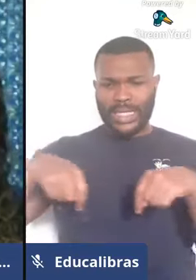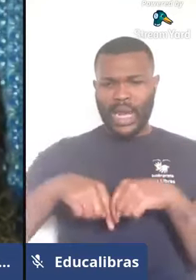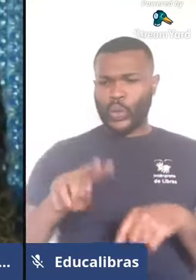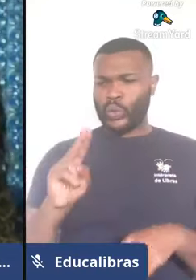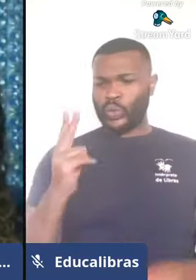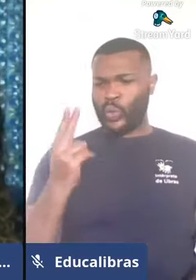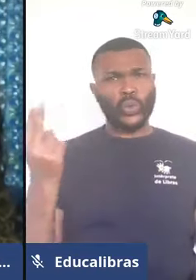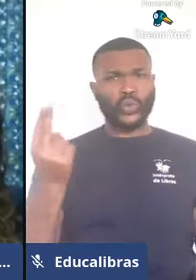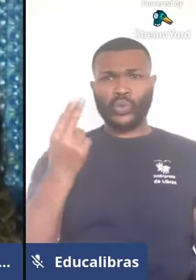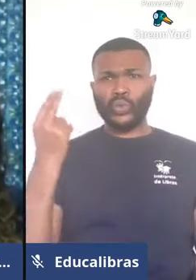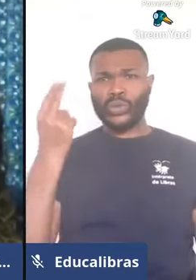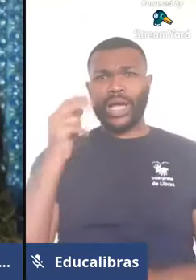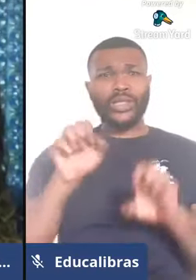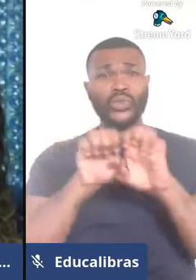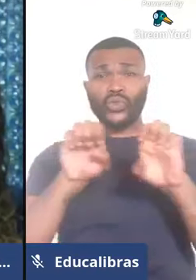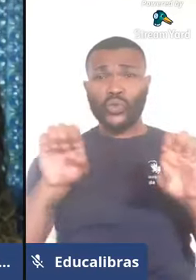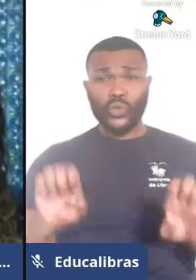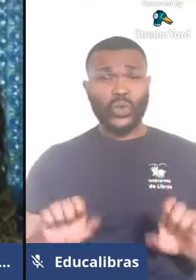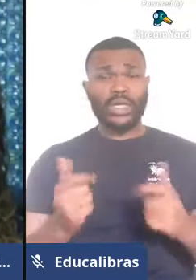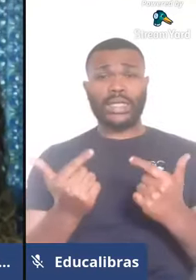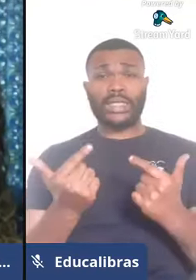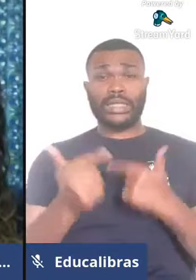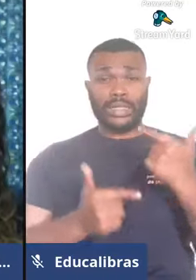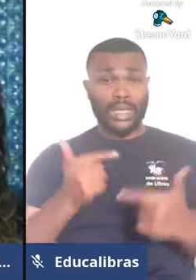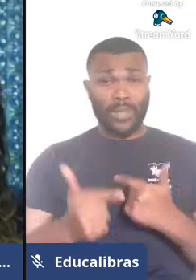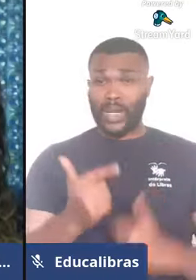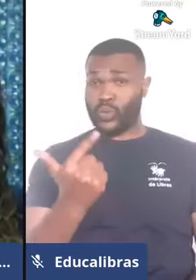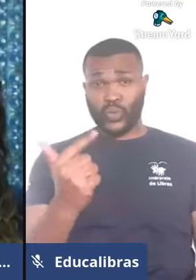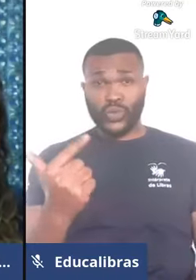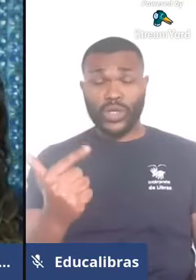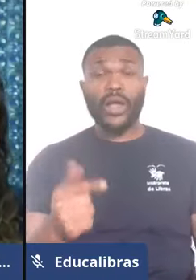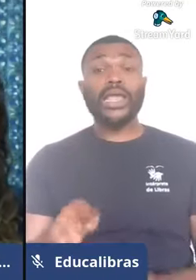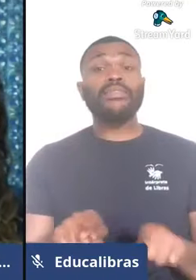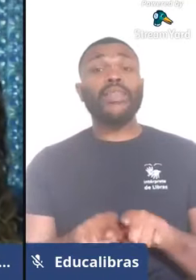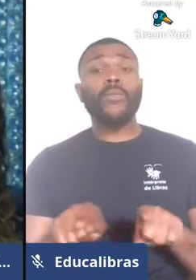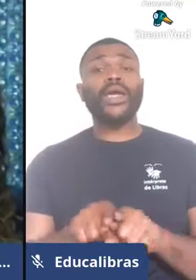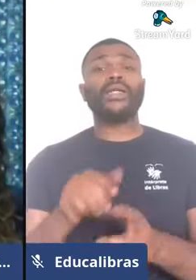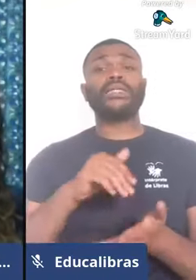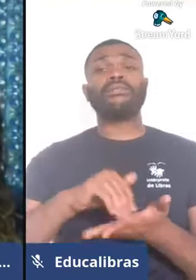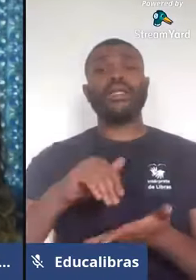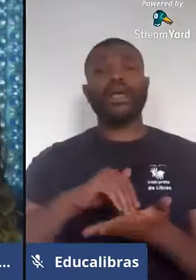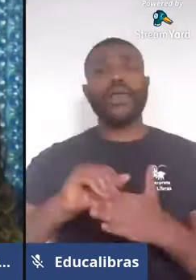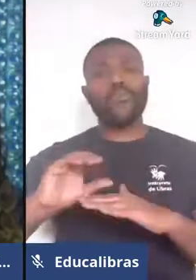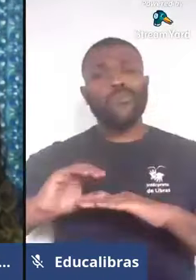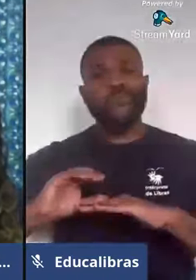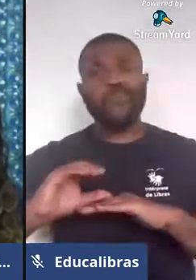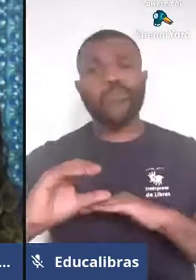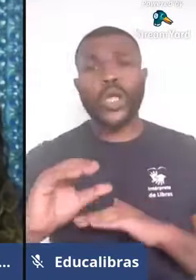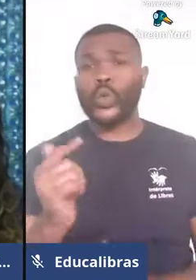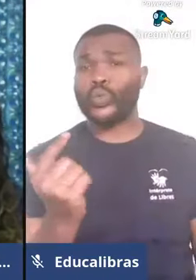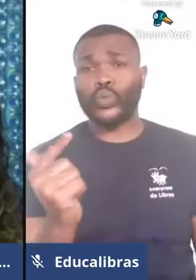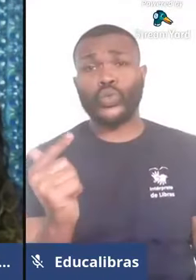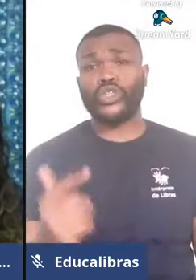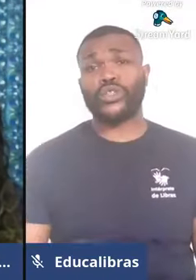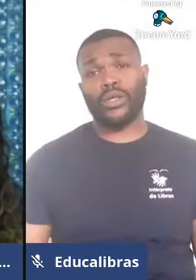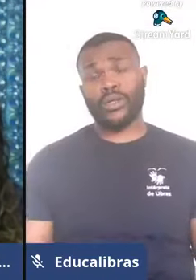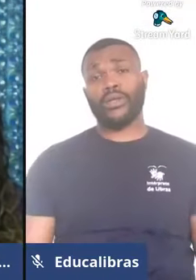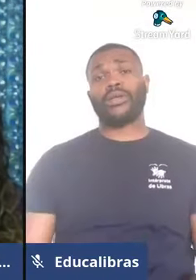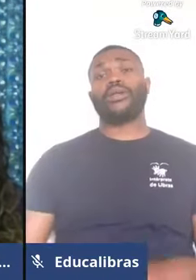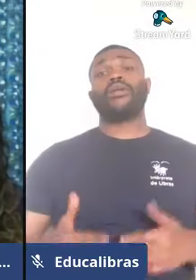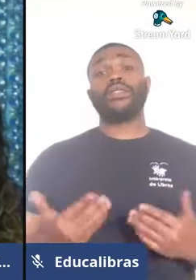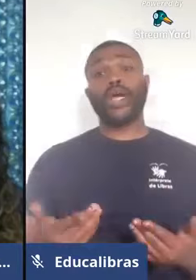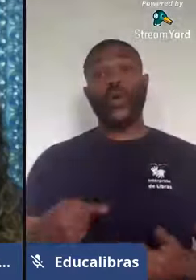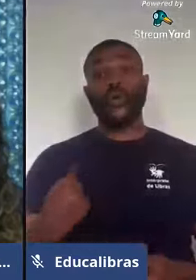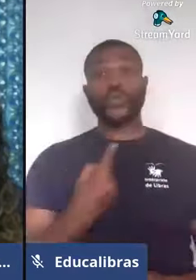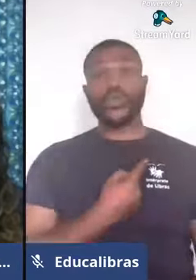para trabalhar. Mas a secretaria também não tinha orçamento no começo, né, então o nosso papel ele era um pouco diferente, ele